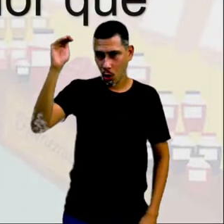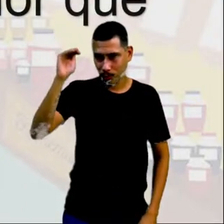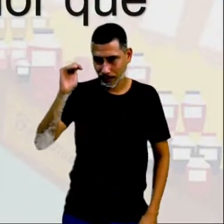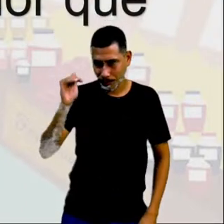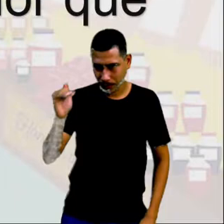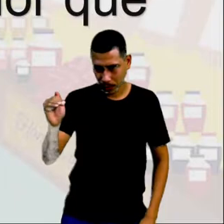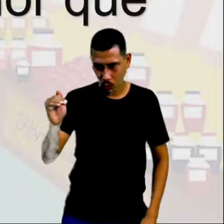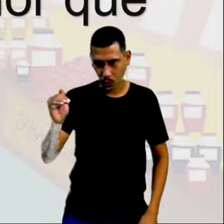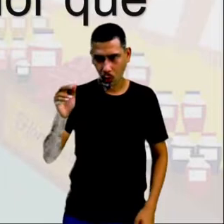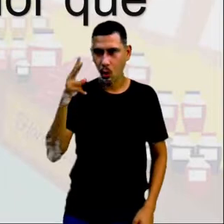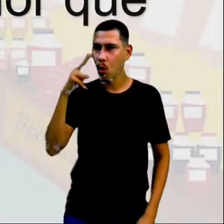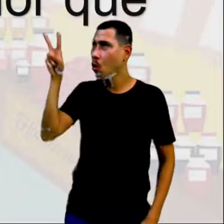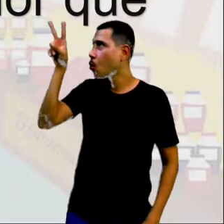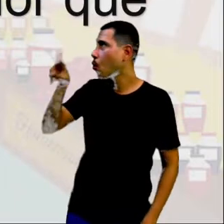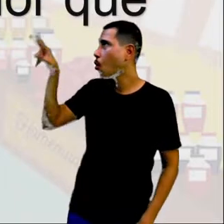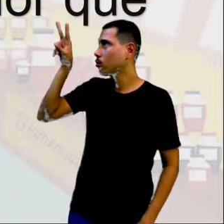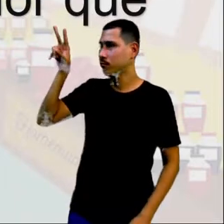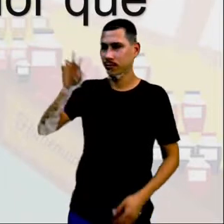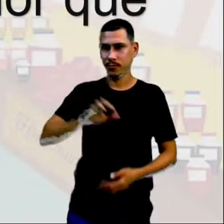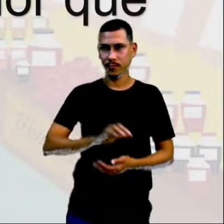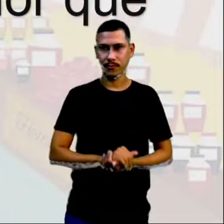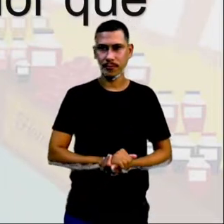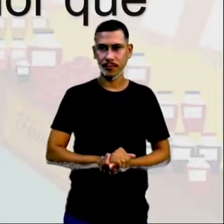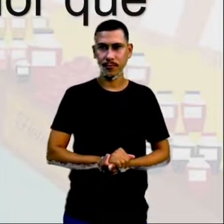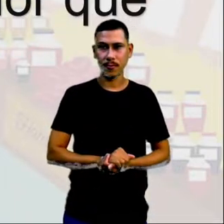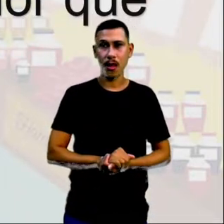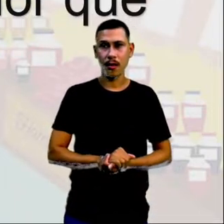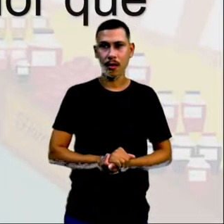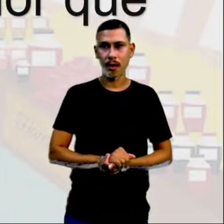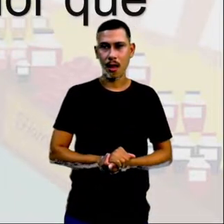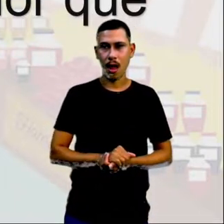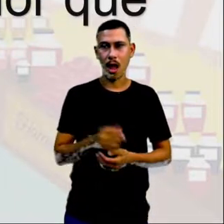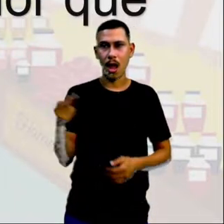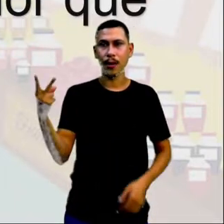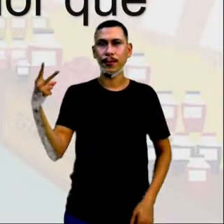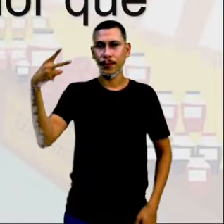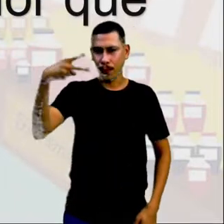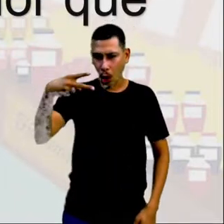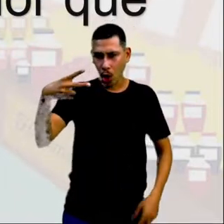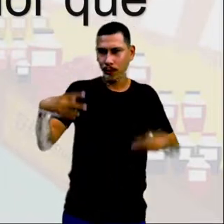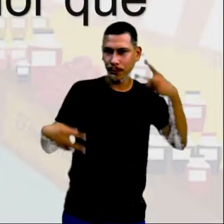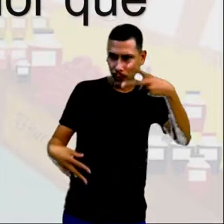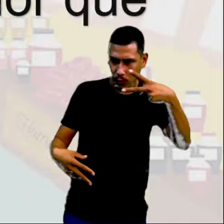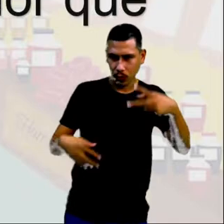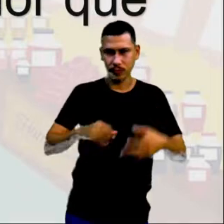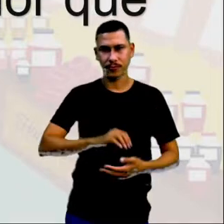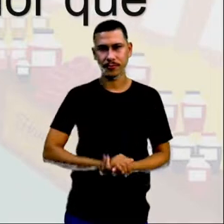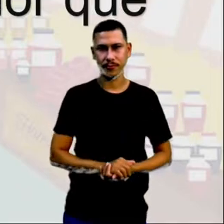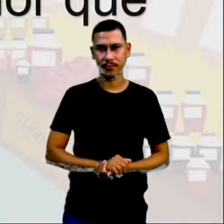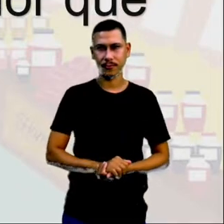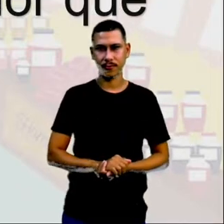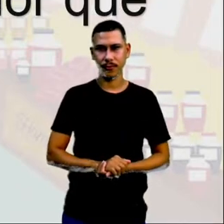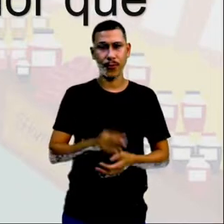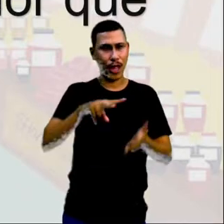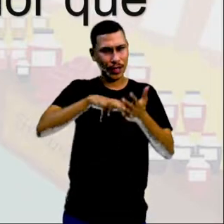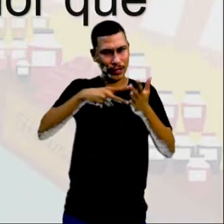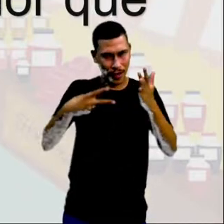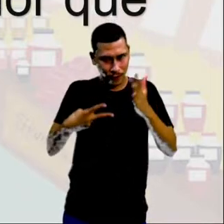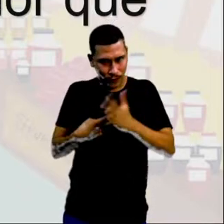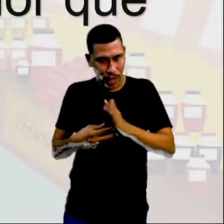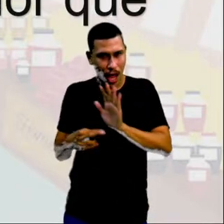é esse símbolo daqui. Os símbolos de maior ou menor, eles servem para representar